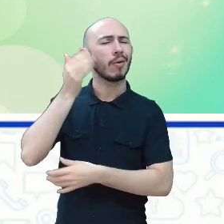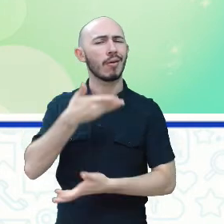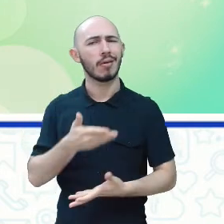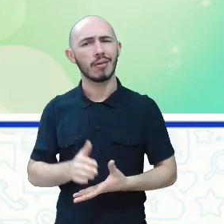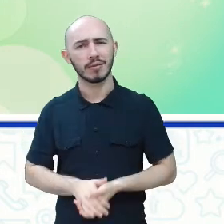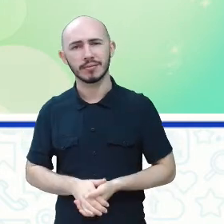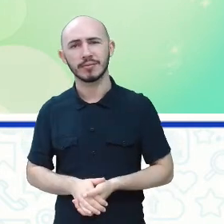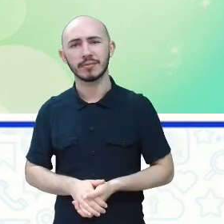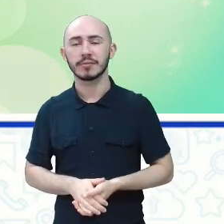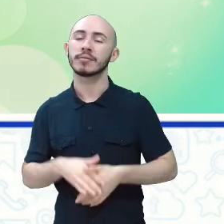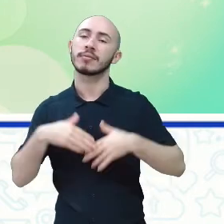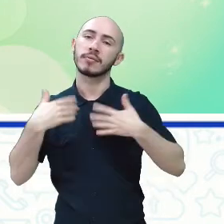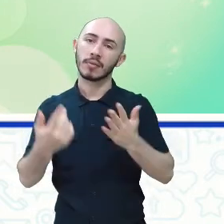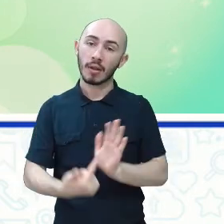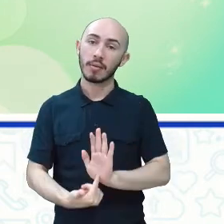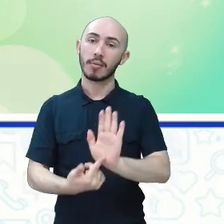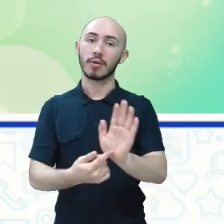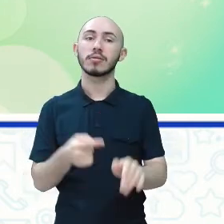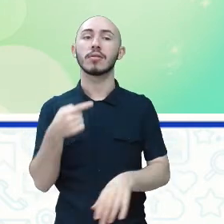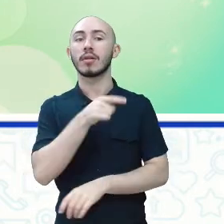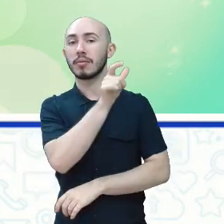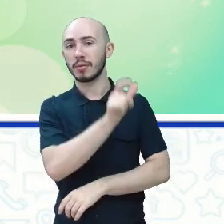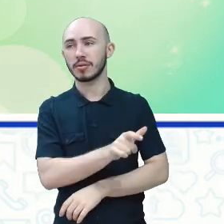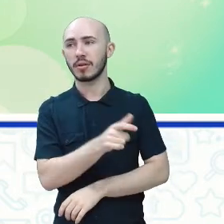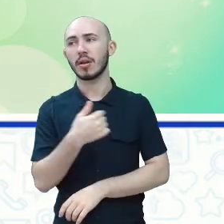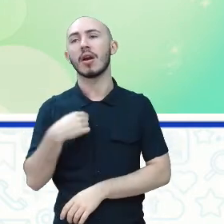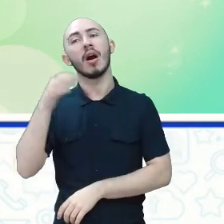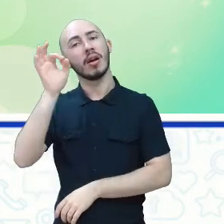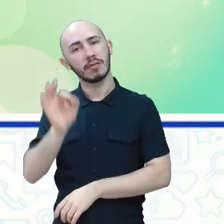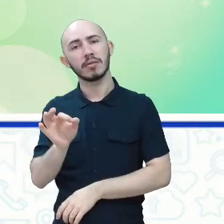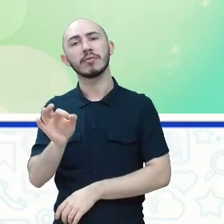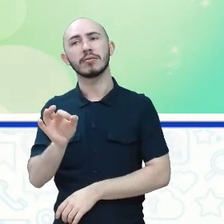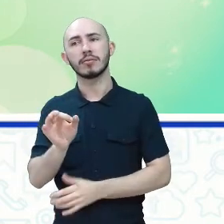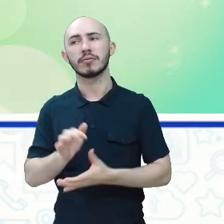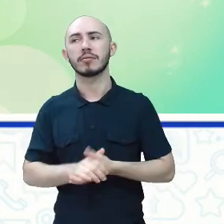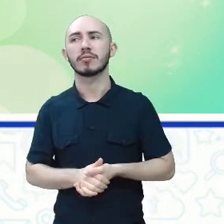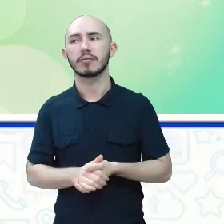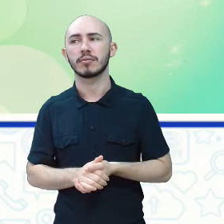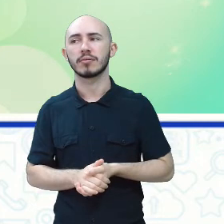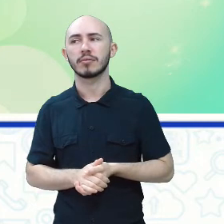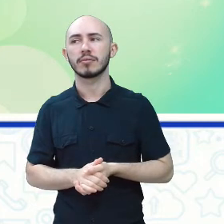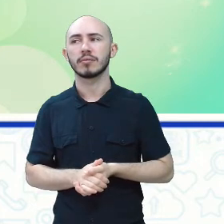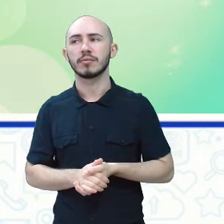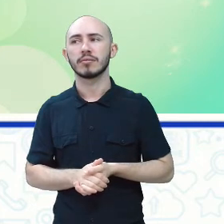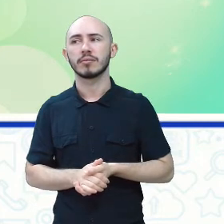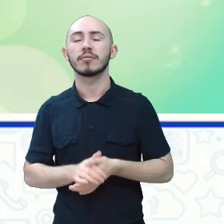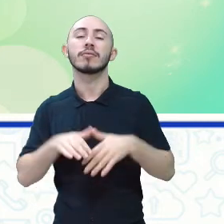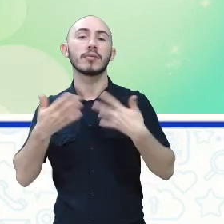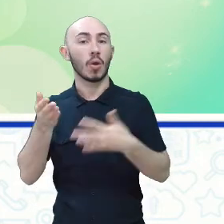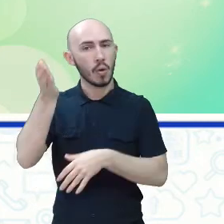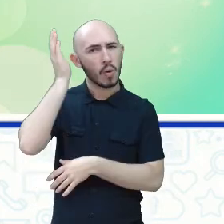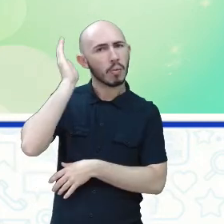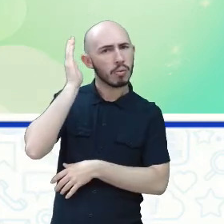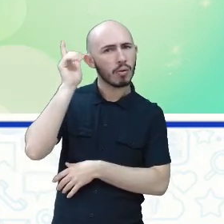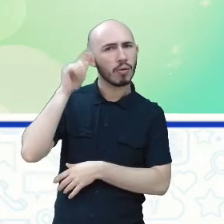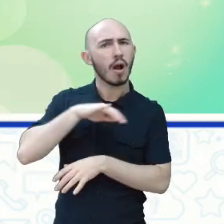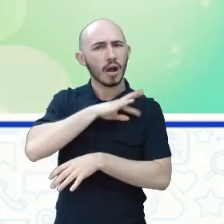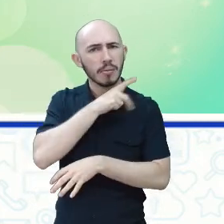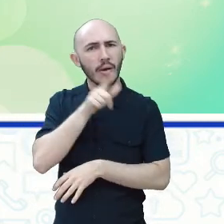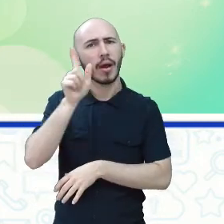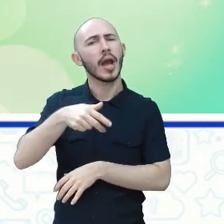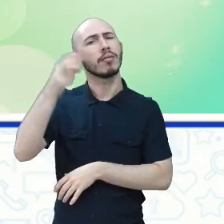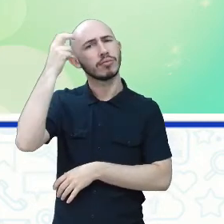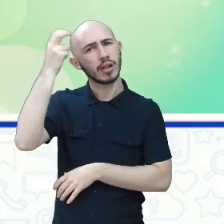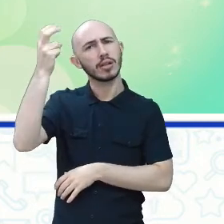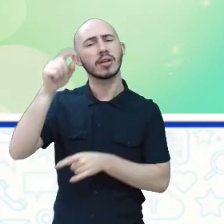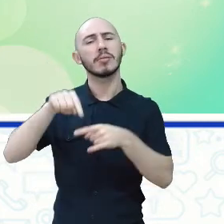dizendo que alguém, apesar de que eu tenho que afirmar que o animal, o burro, ele é inteligente, tá? Então, mas